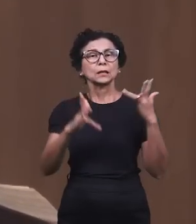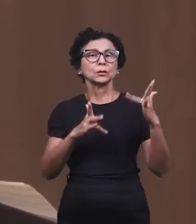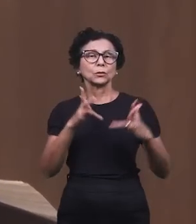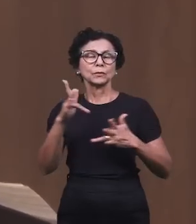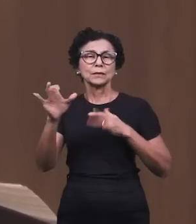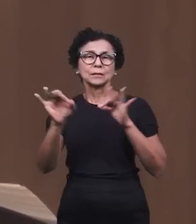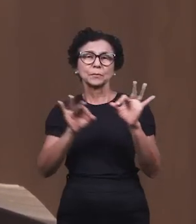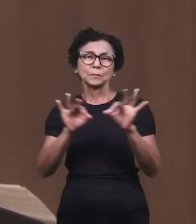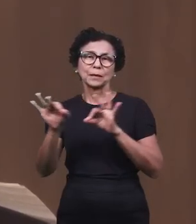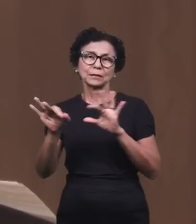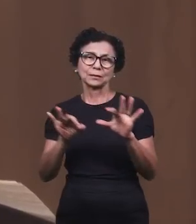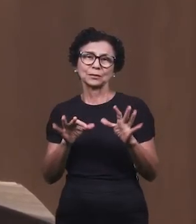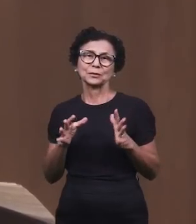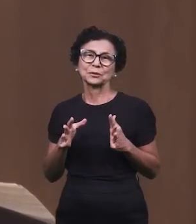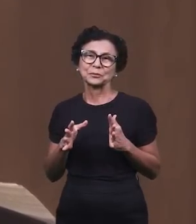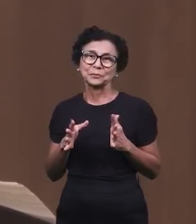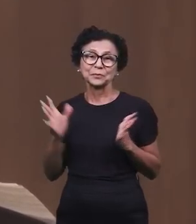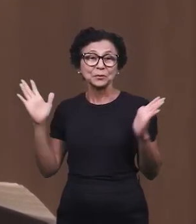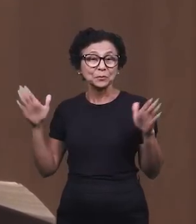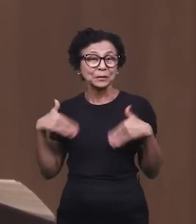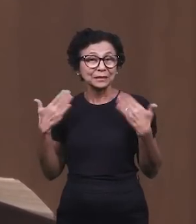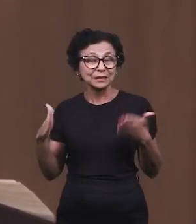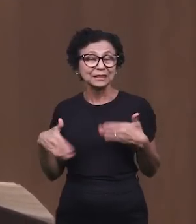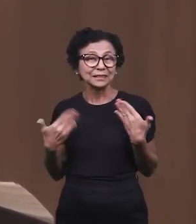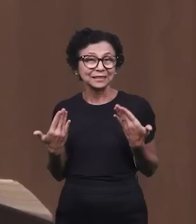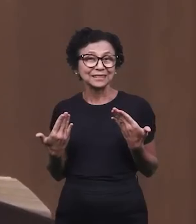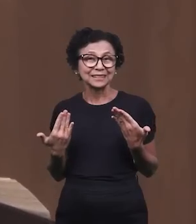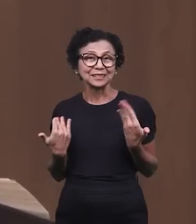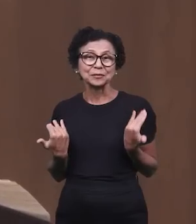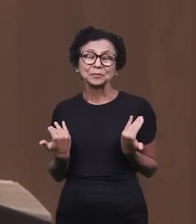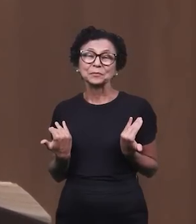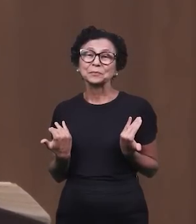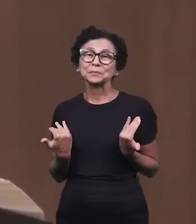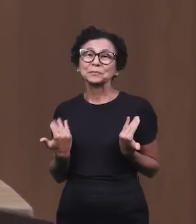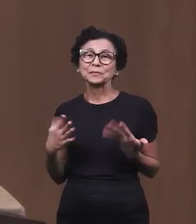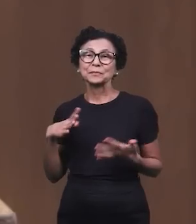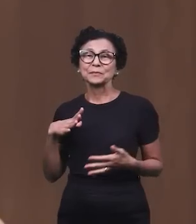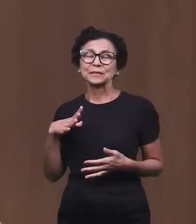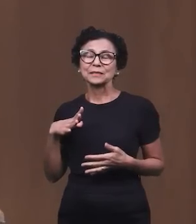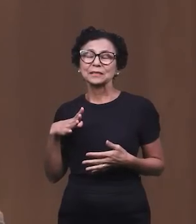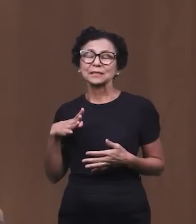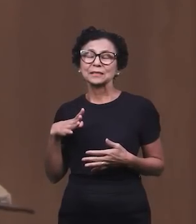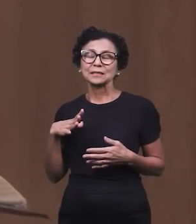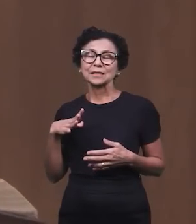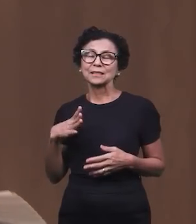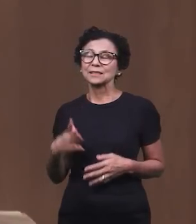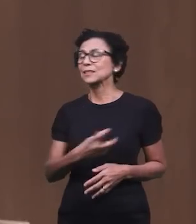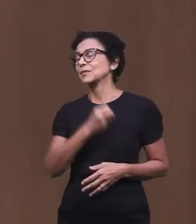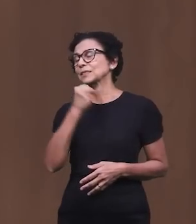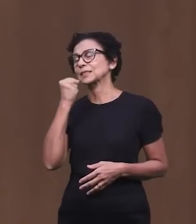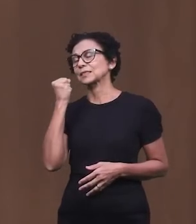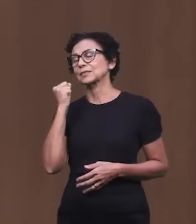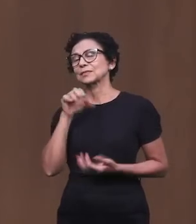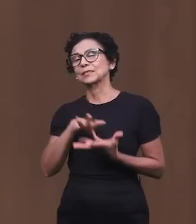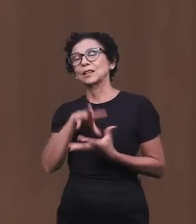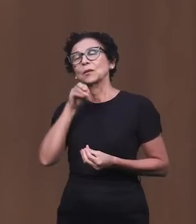salvação. Glória a Deus. A alegria da salvação, a minha alma se alegra. Então não é uma alegria como você citou